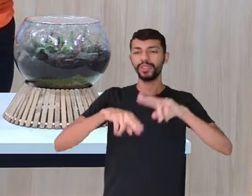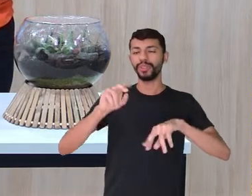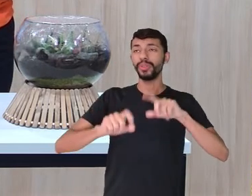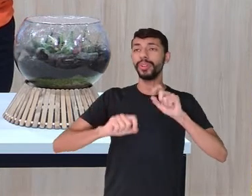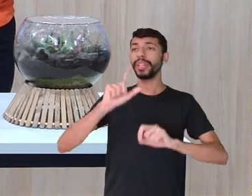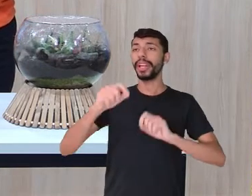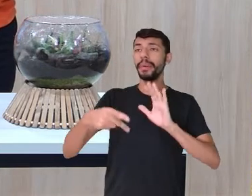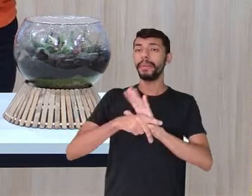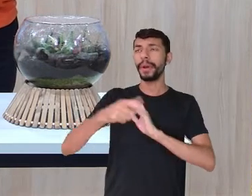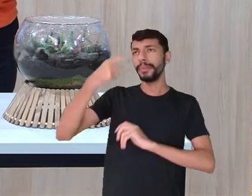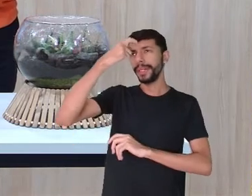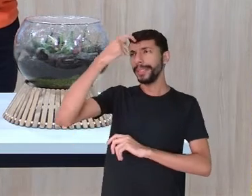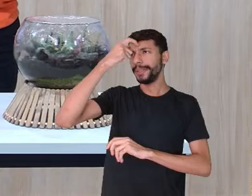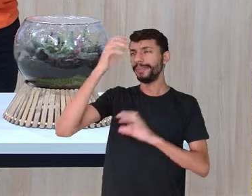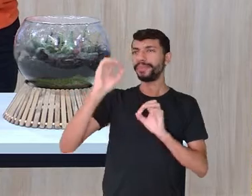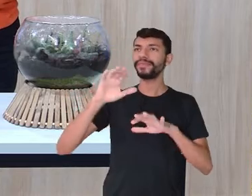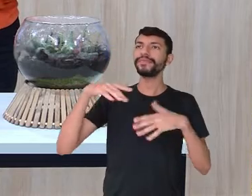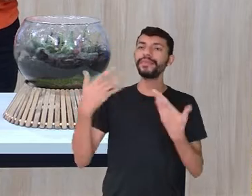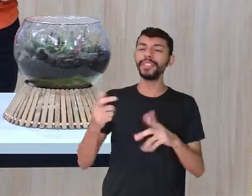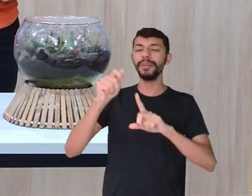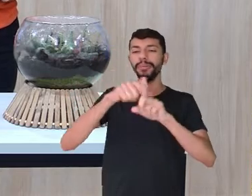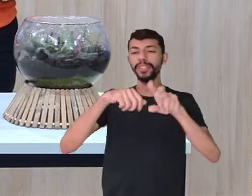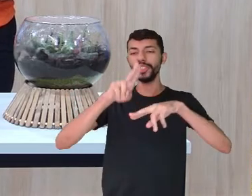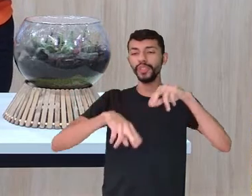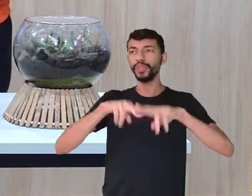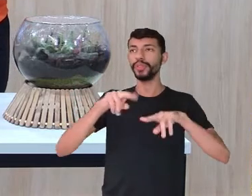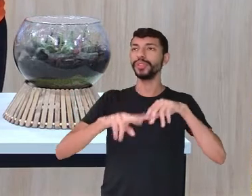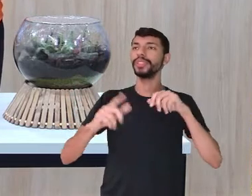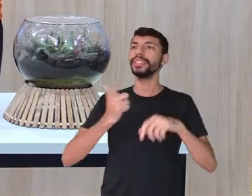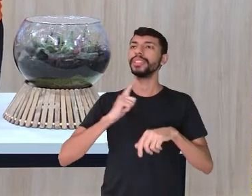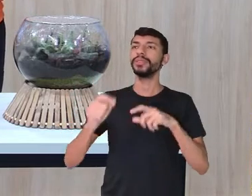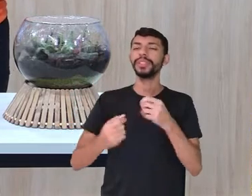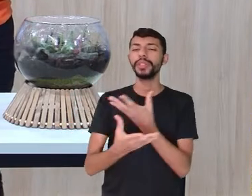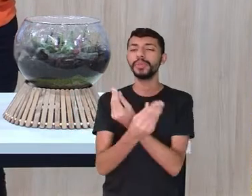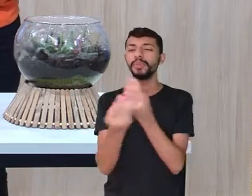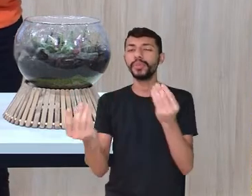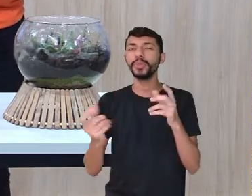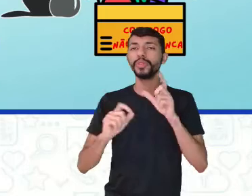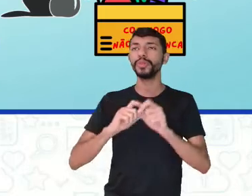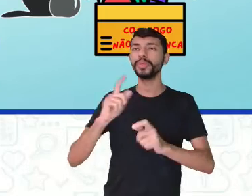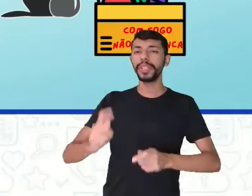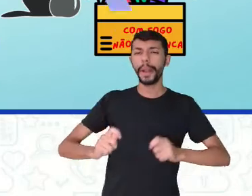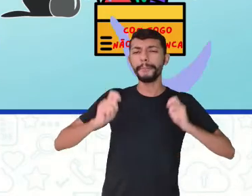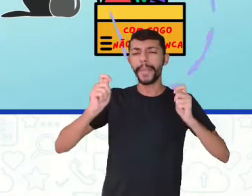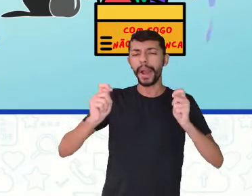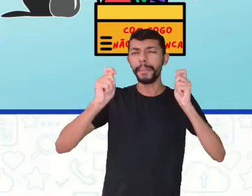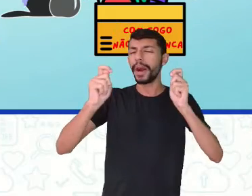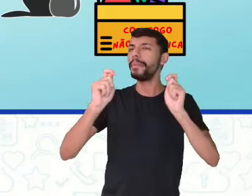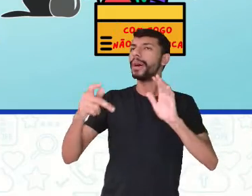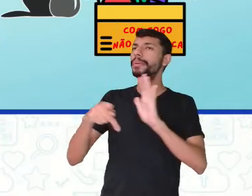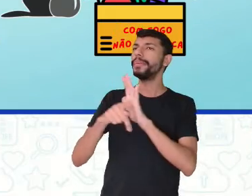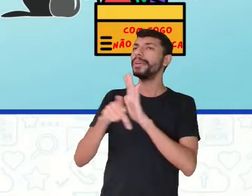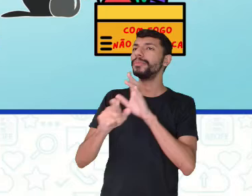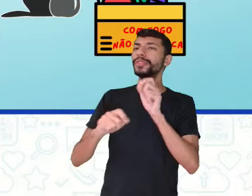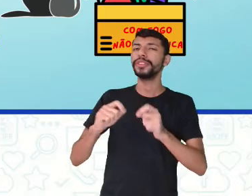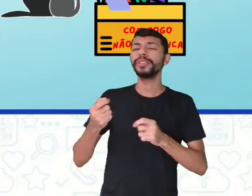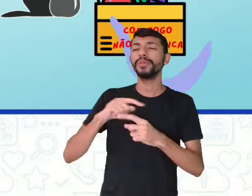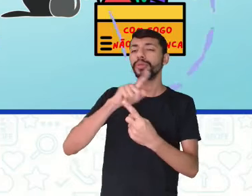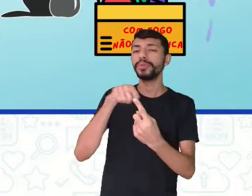conscientização, Então, mês de junho veio bem recheado de muitas campanhas de conscientização, que busca conscientizar as